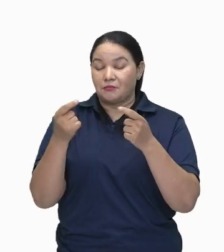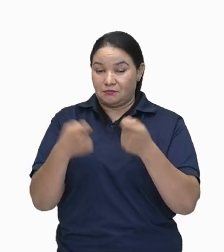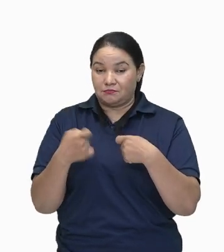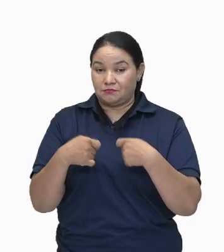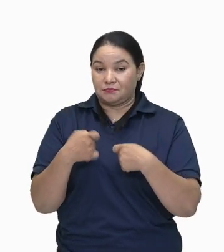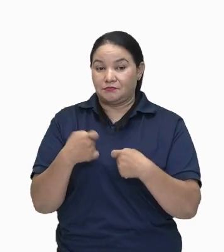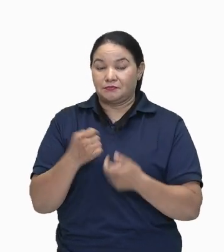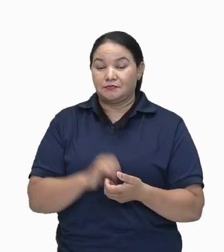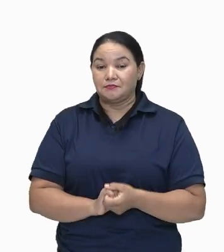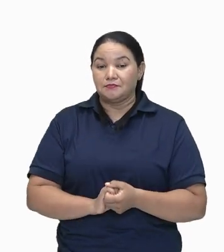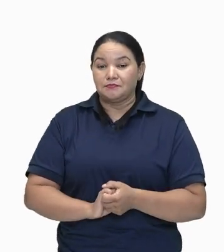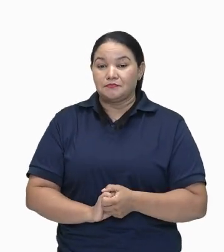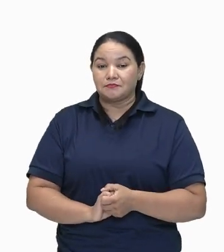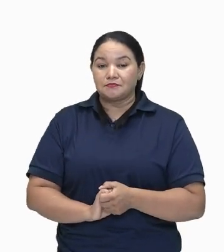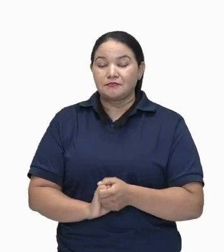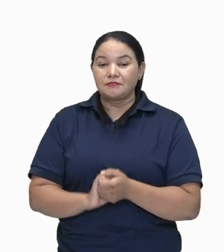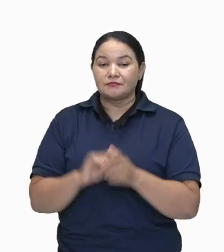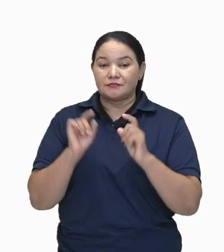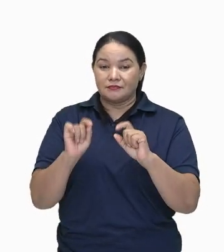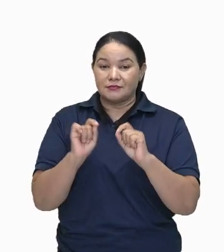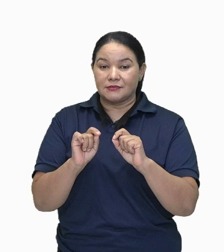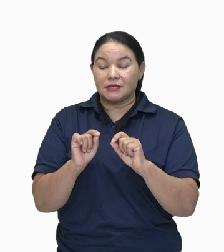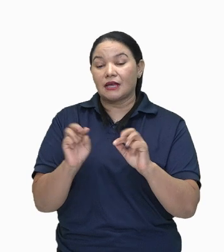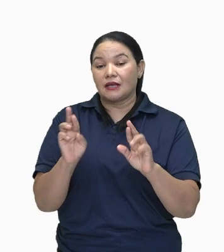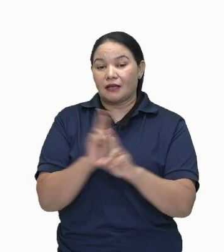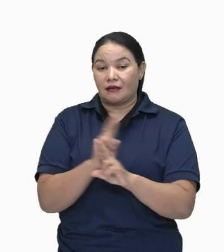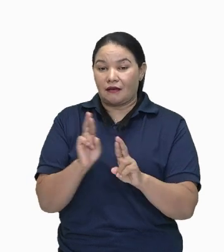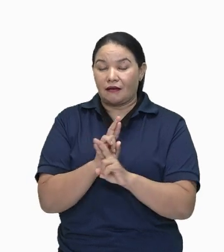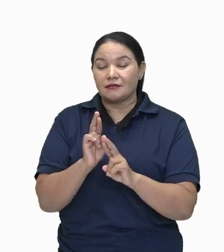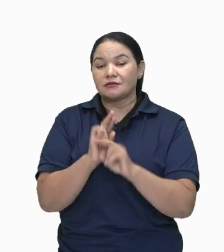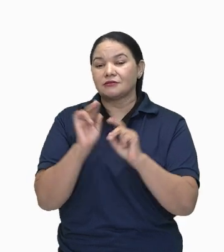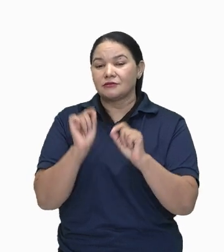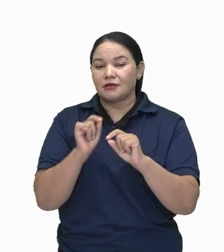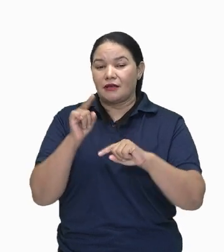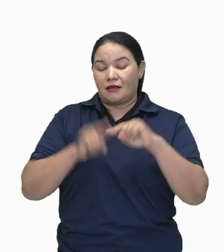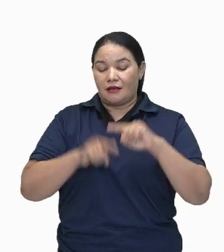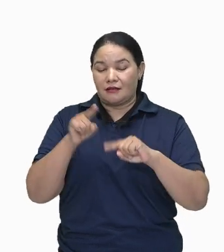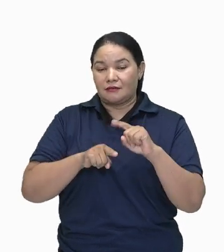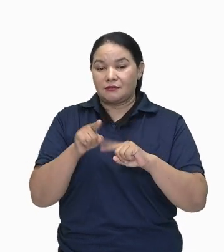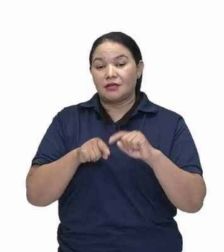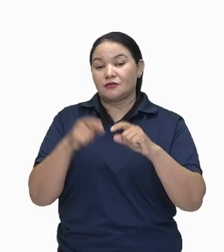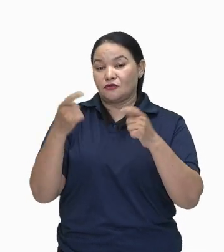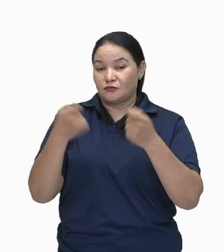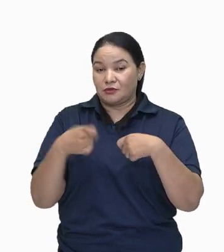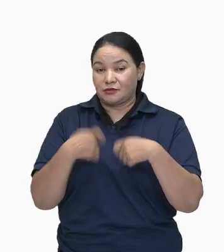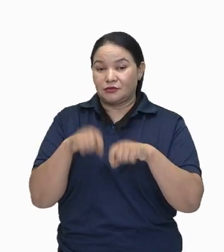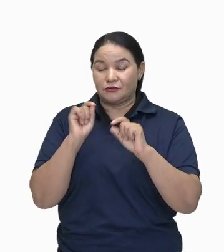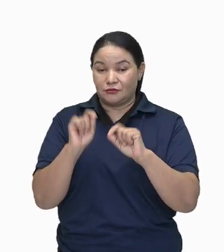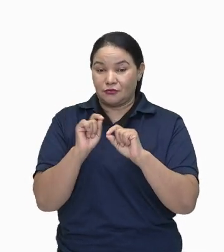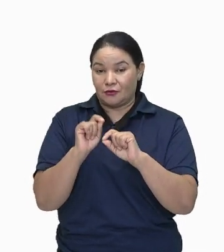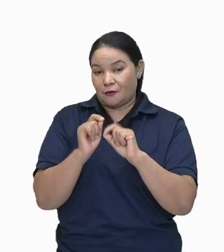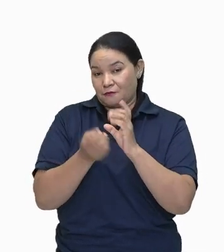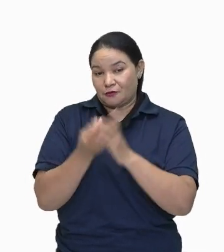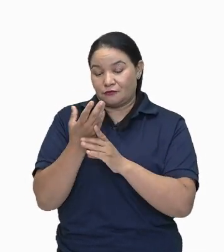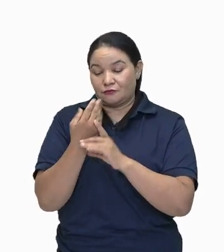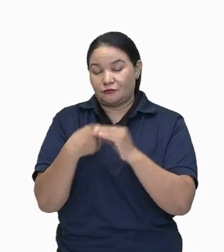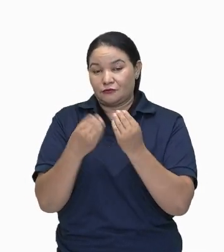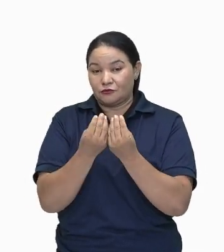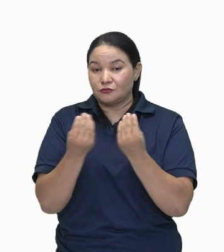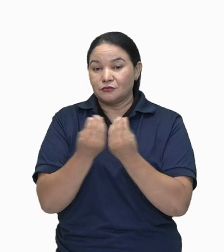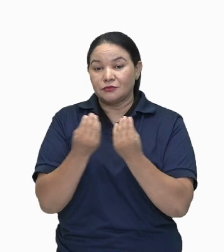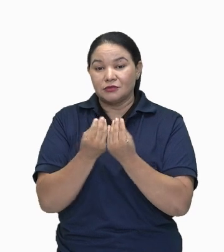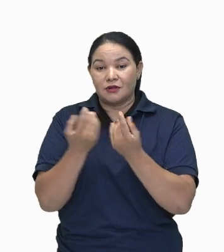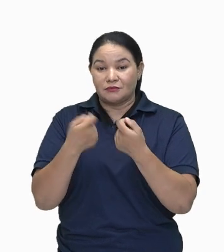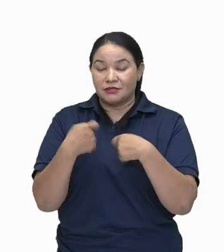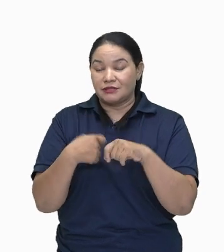definidas. Estabelece que a razão entre os elementos que formam uma substância